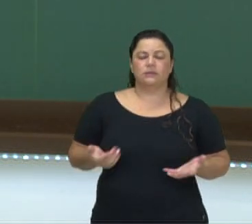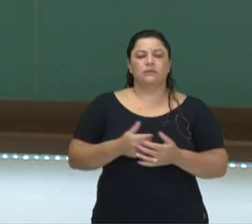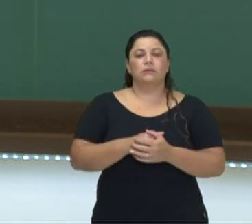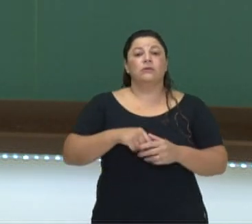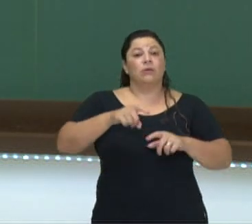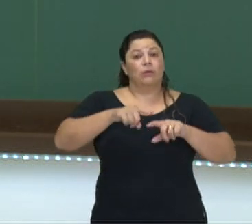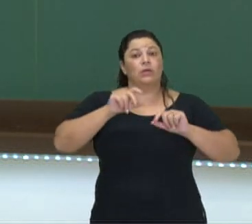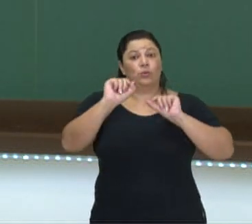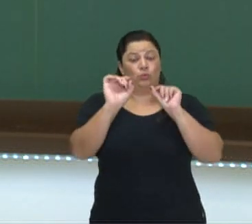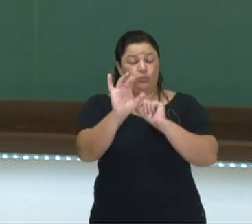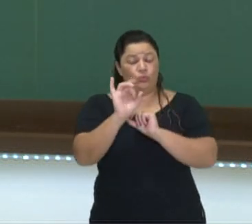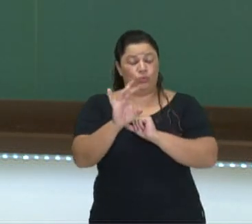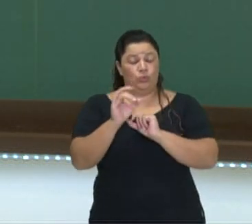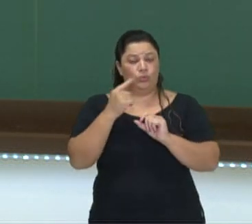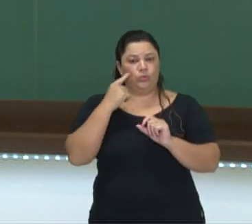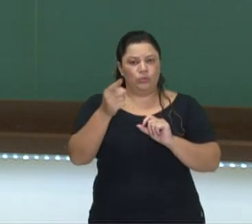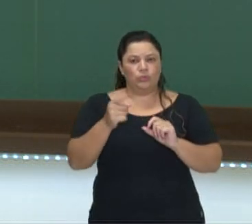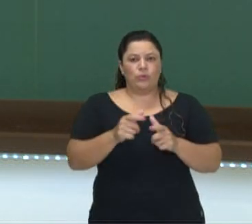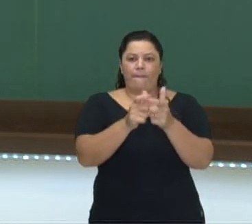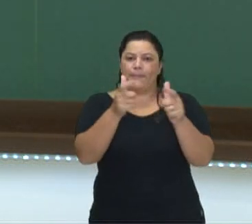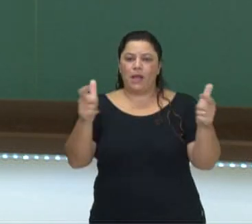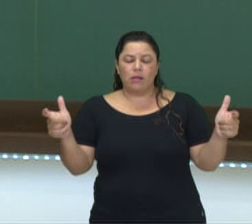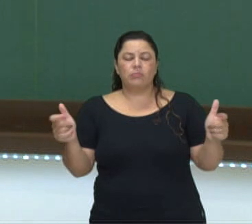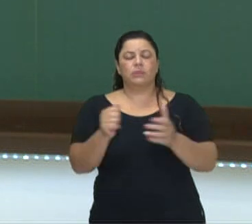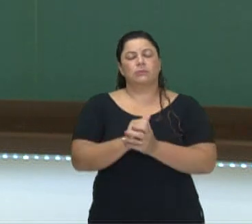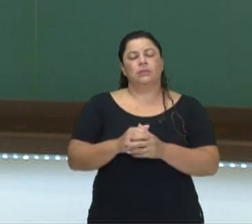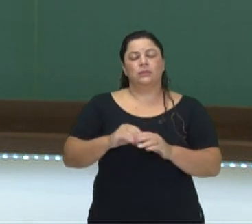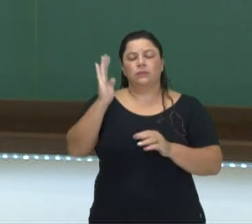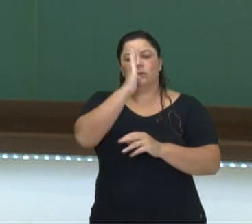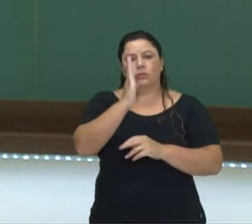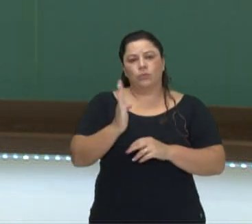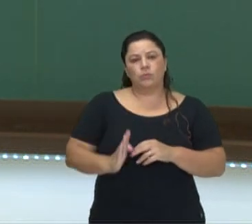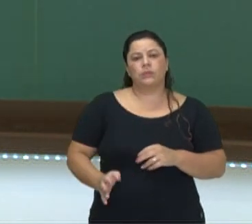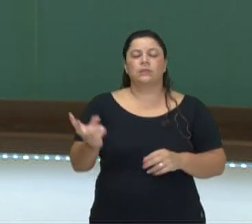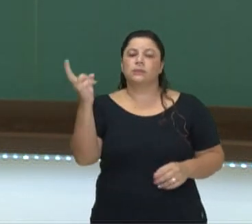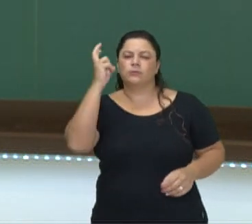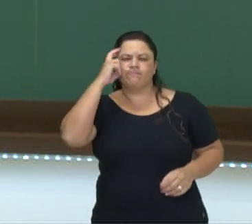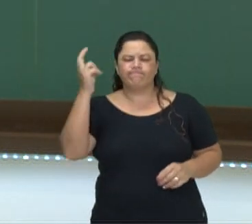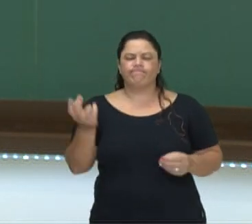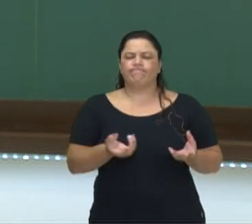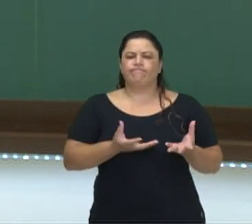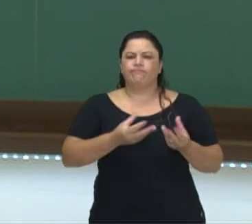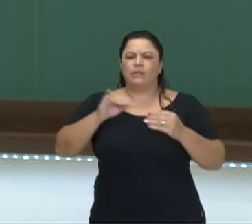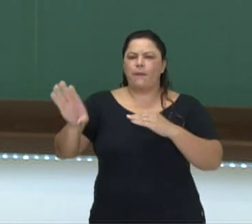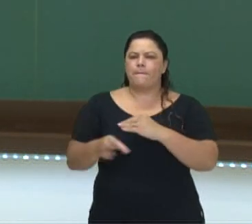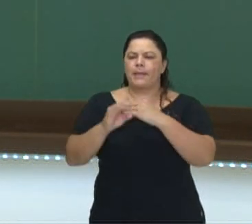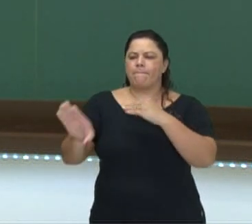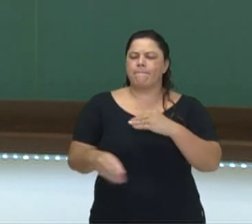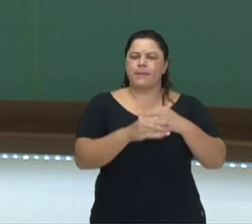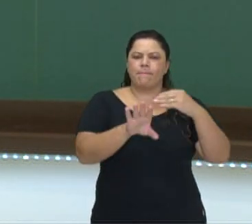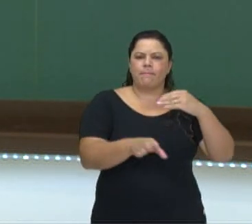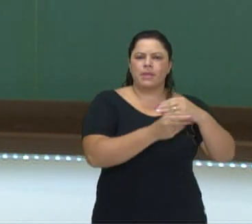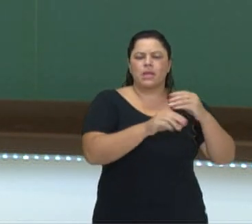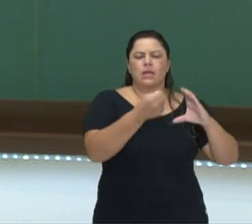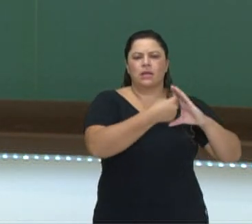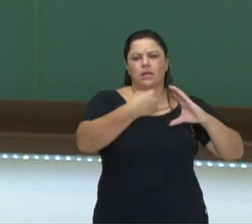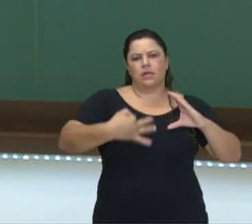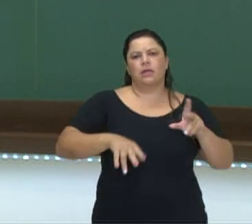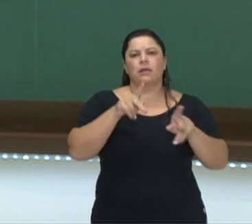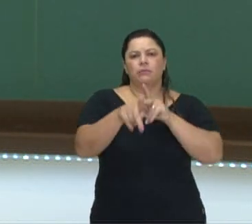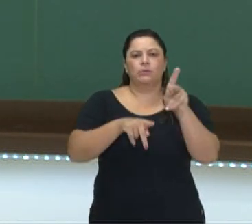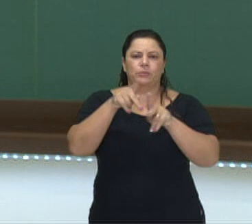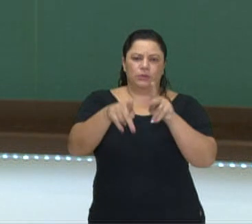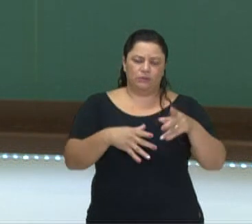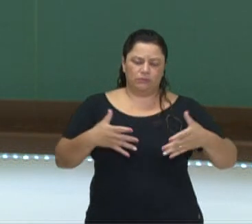só enriquece o território brasileiro em termos culturais, em termos de características